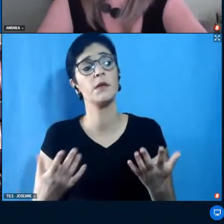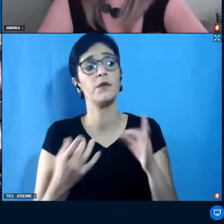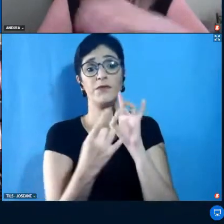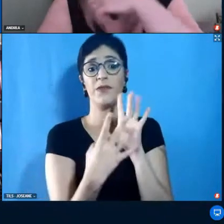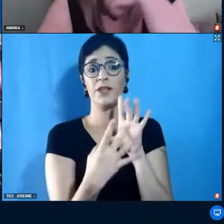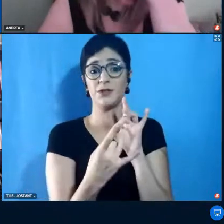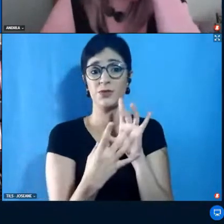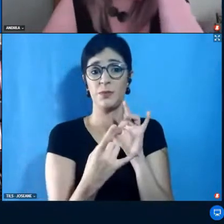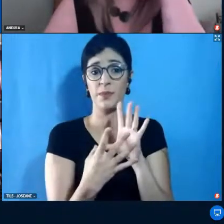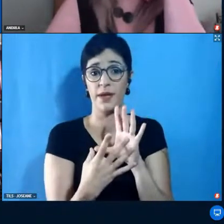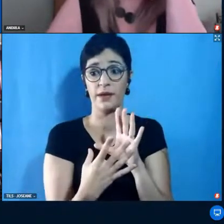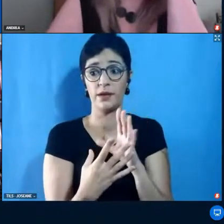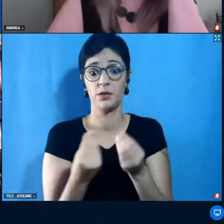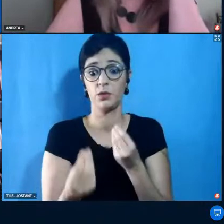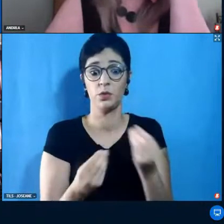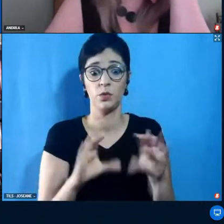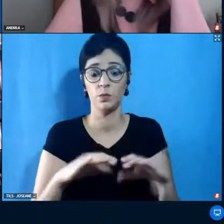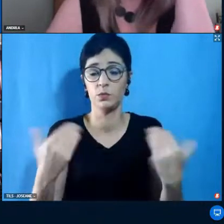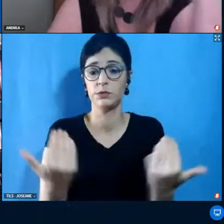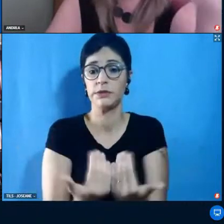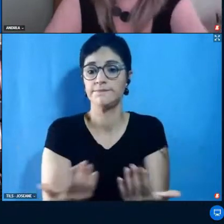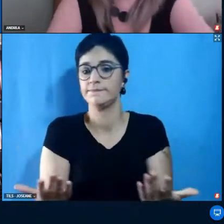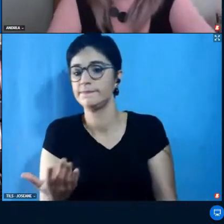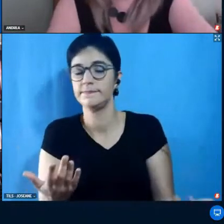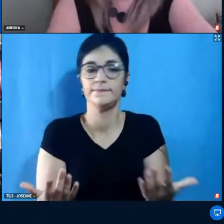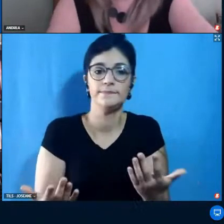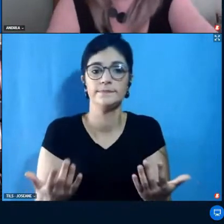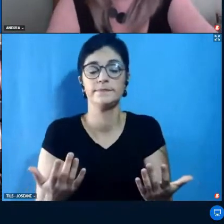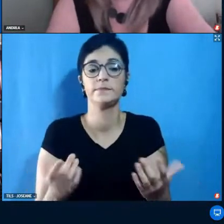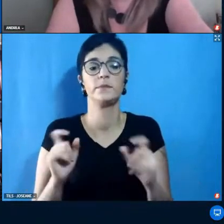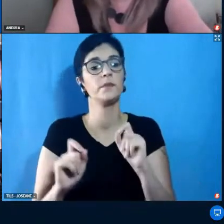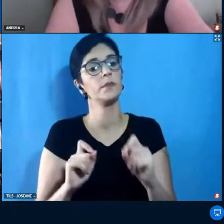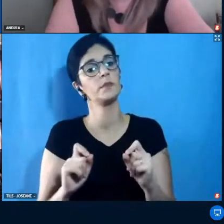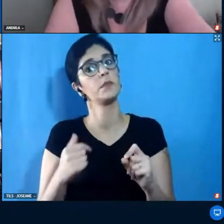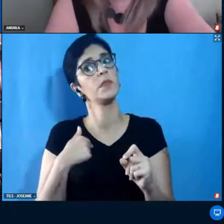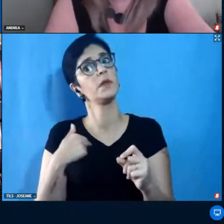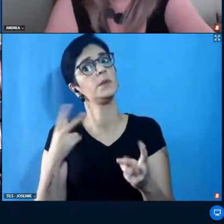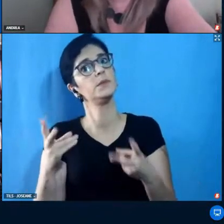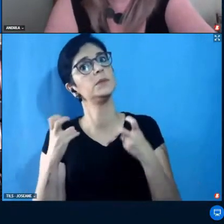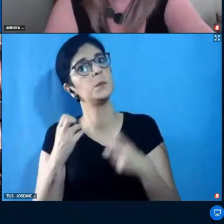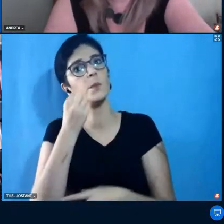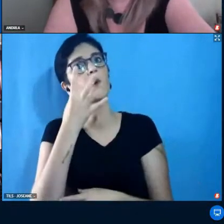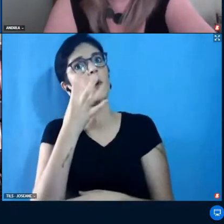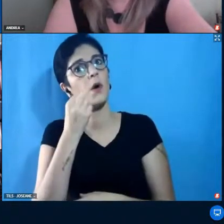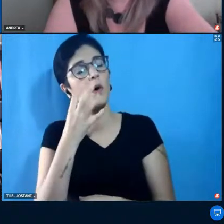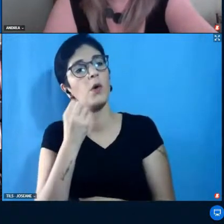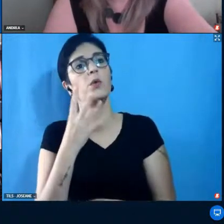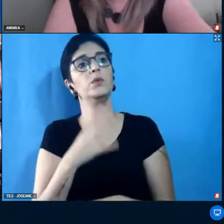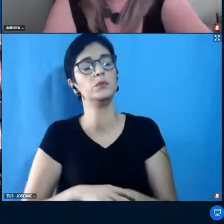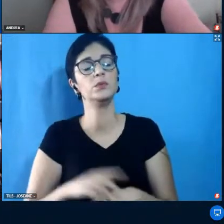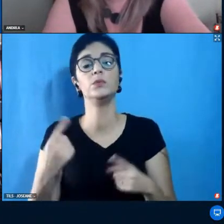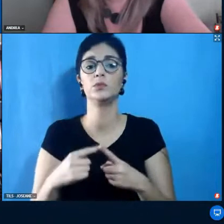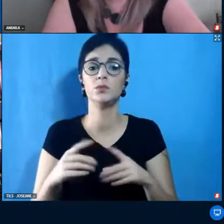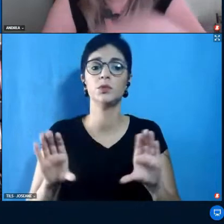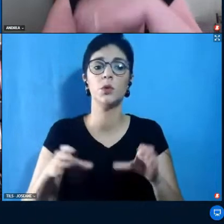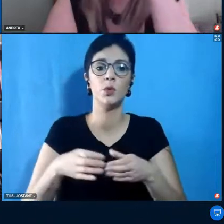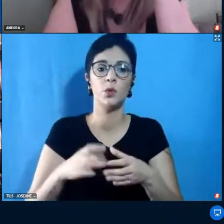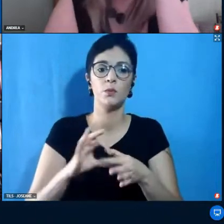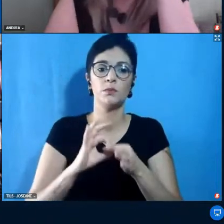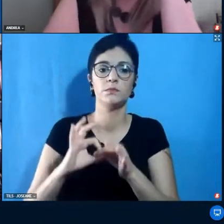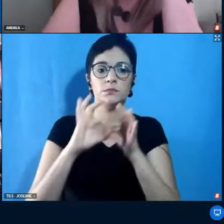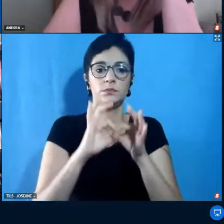nova metodologia aí de estudo, eu achei muito bom, foi muito bom. A gente tem um grupo muito, muito